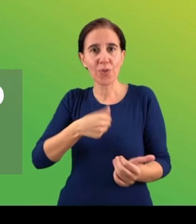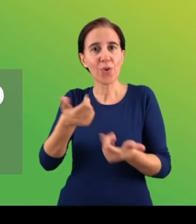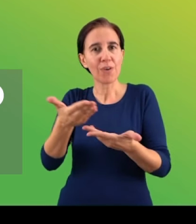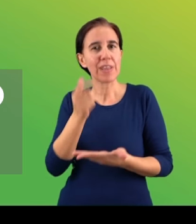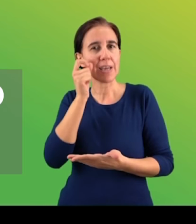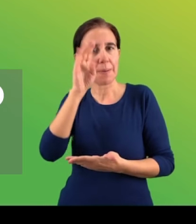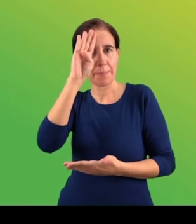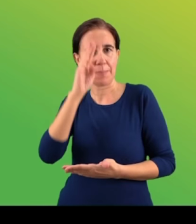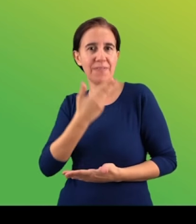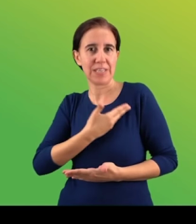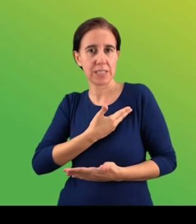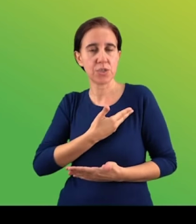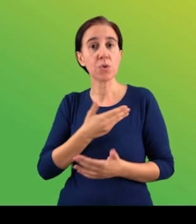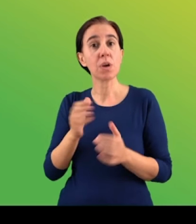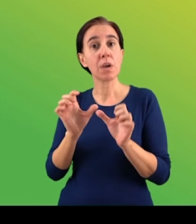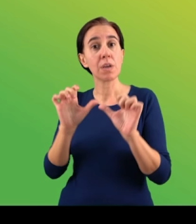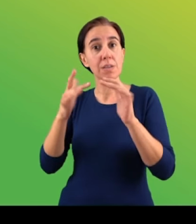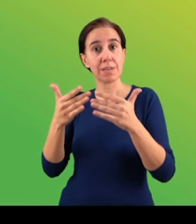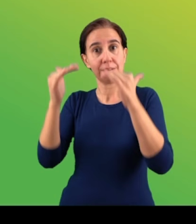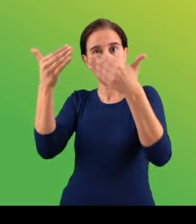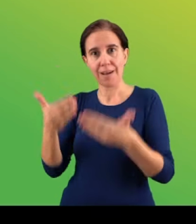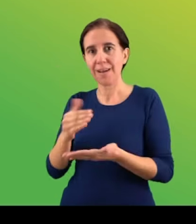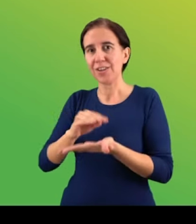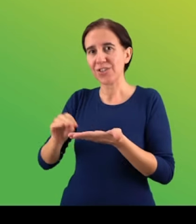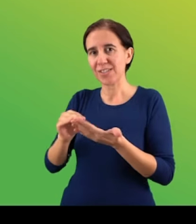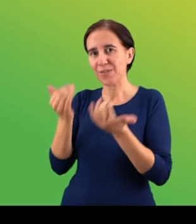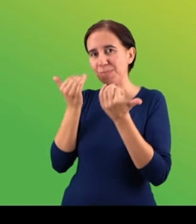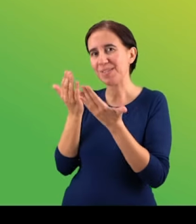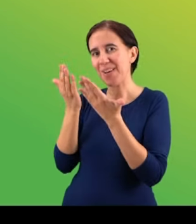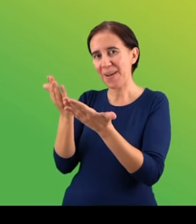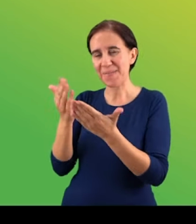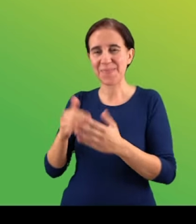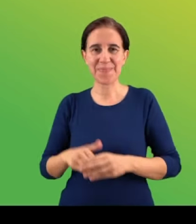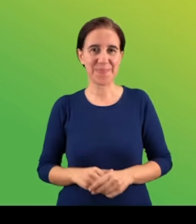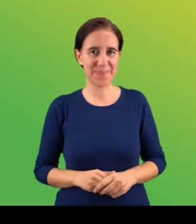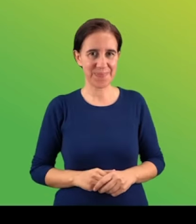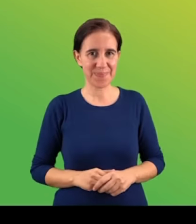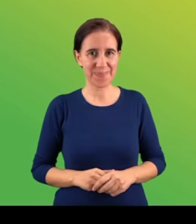convite do Papa Francisco. Sabe mais? Inscreve-te em lisboa2023.org.